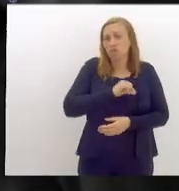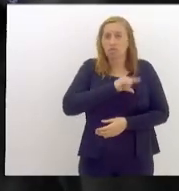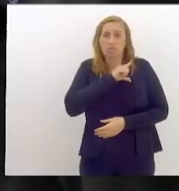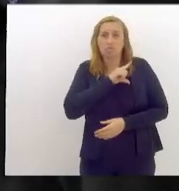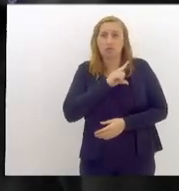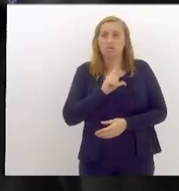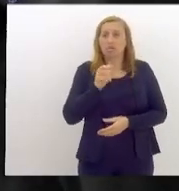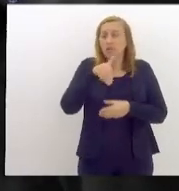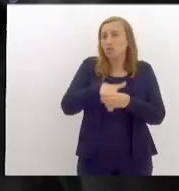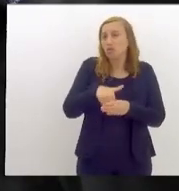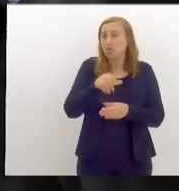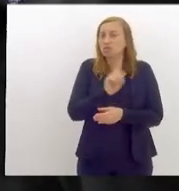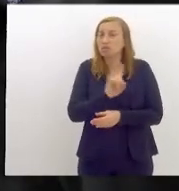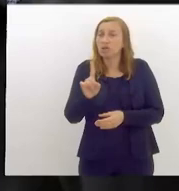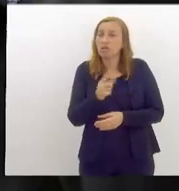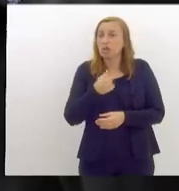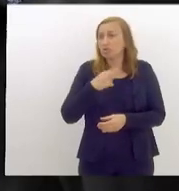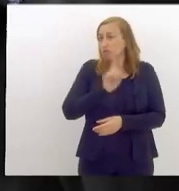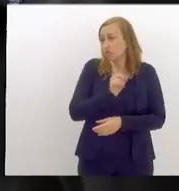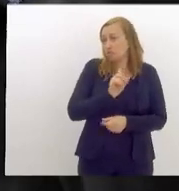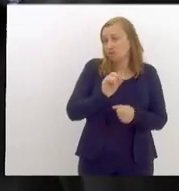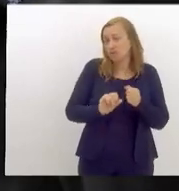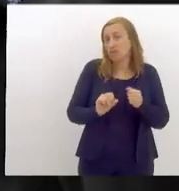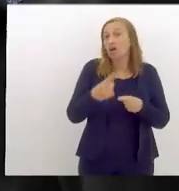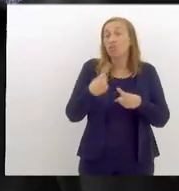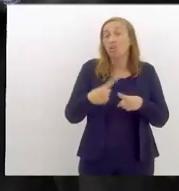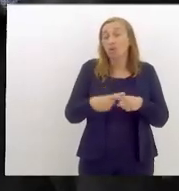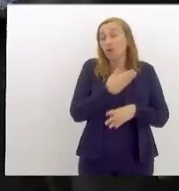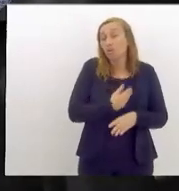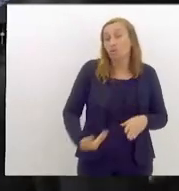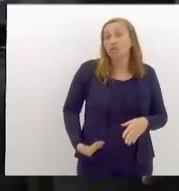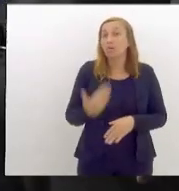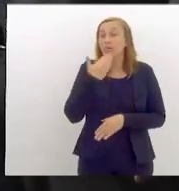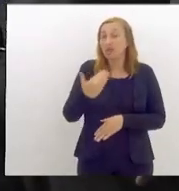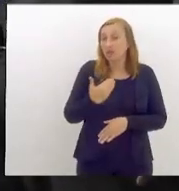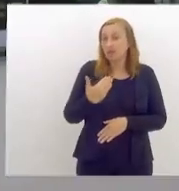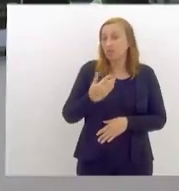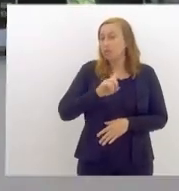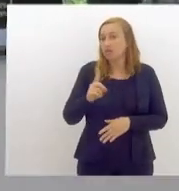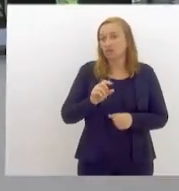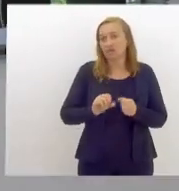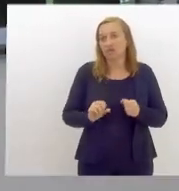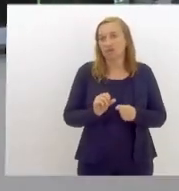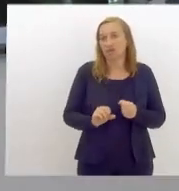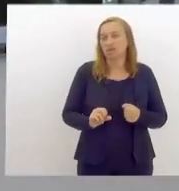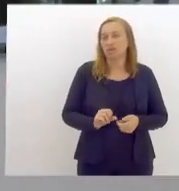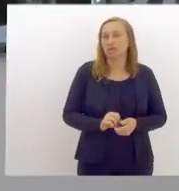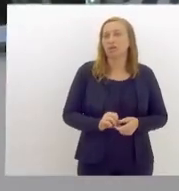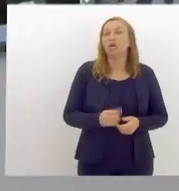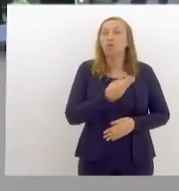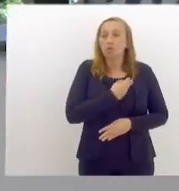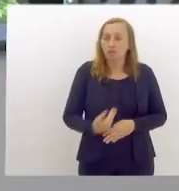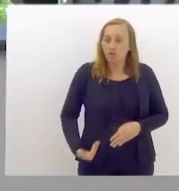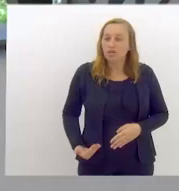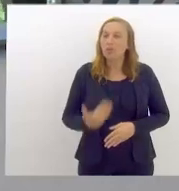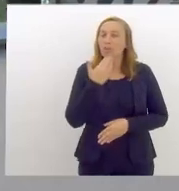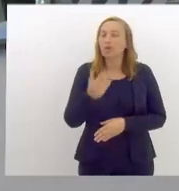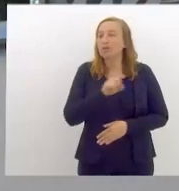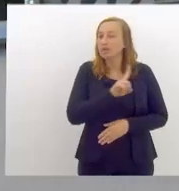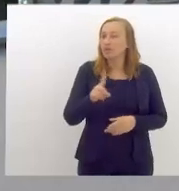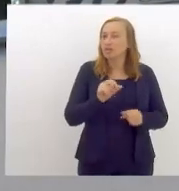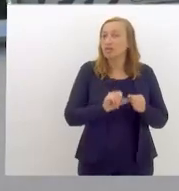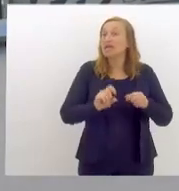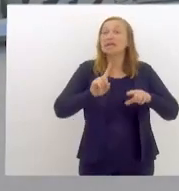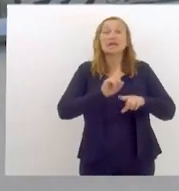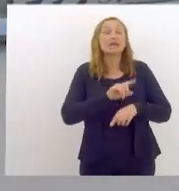pelo voto não e não vou fazer isso porque o governador me pediu para não fazer-lo o governador pediu para não